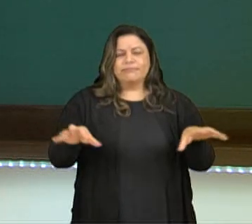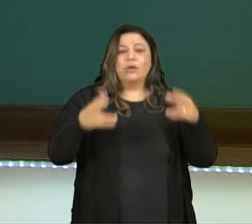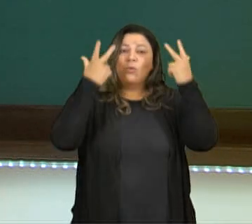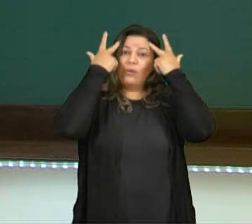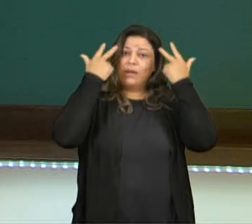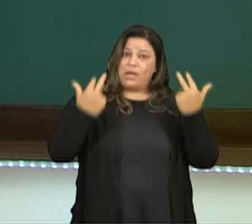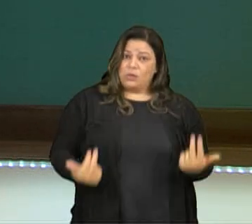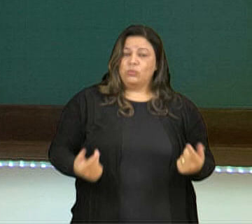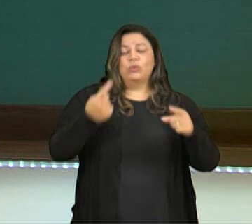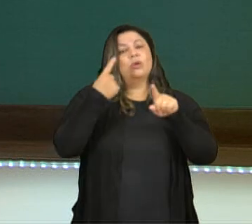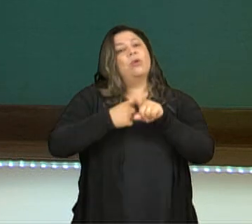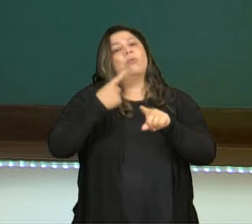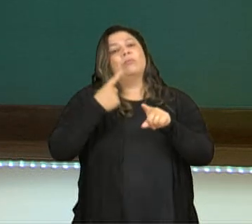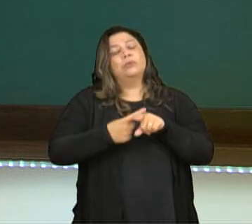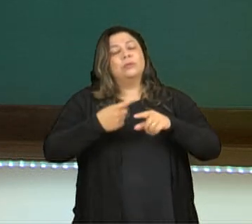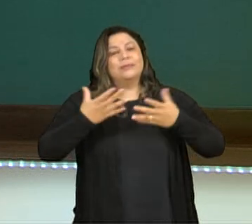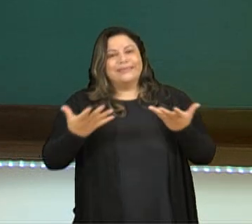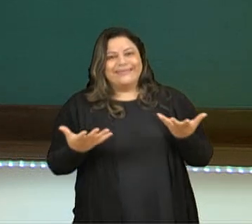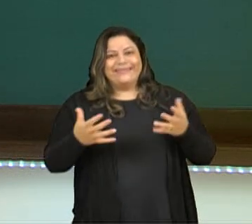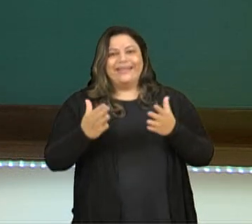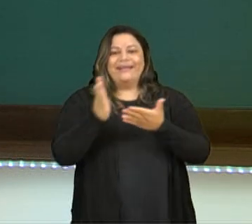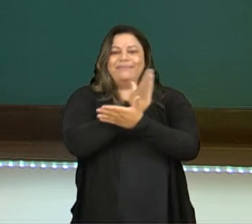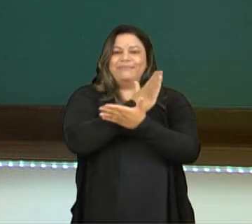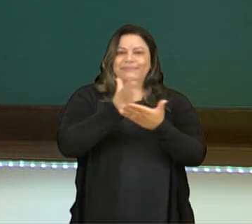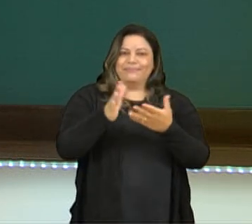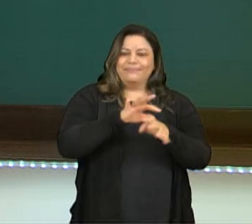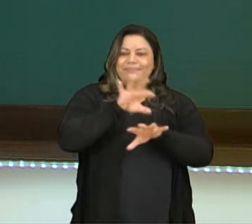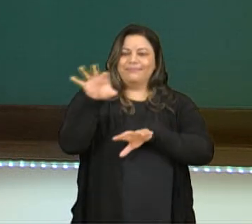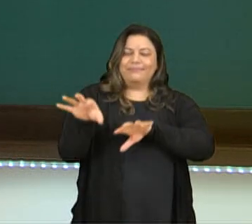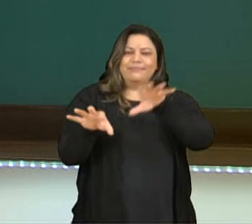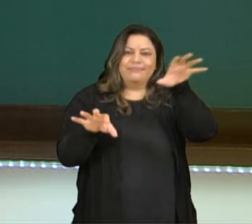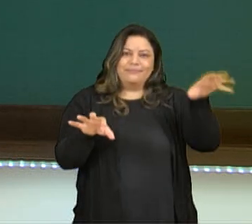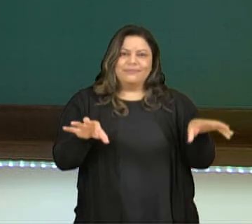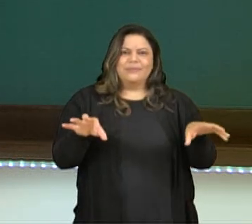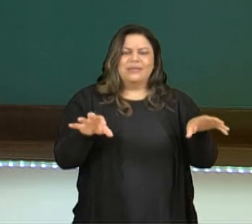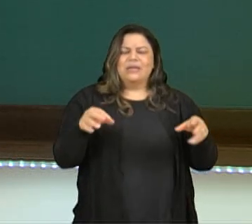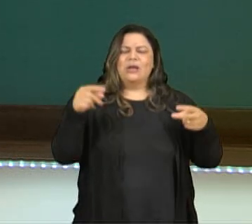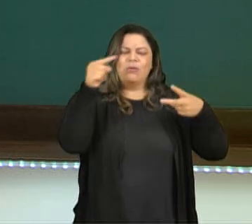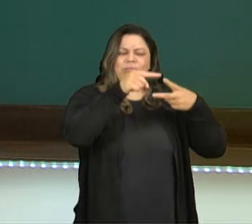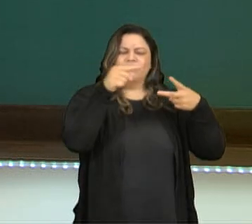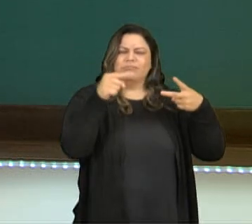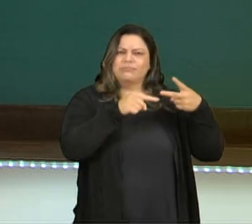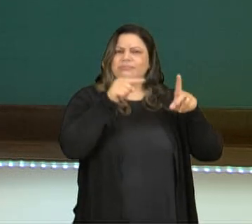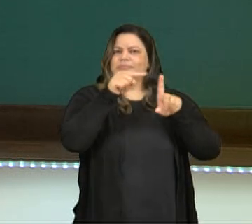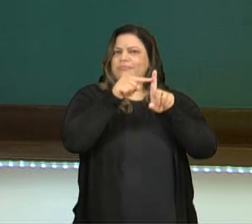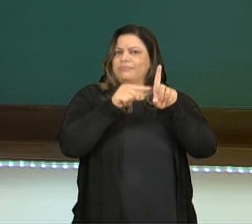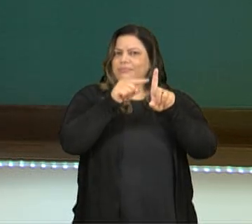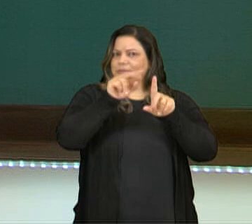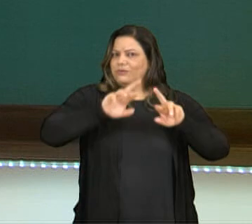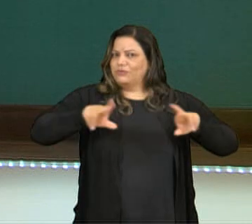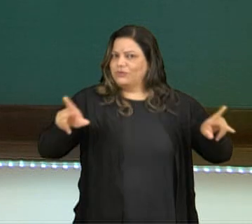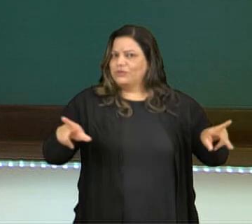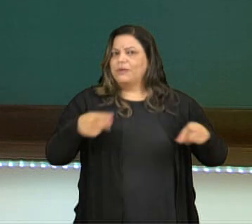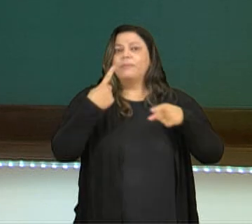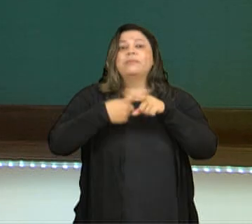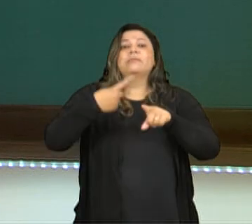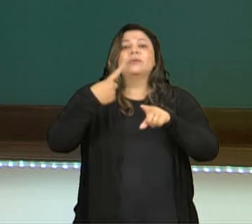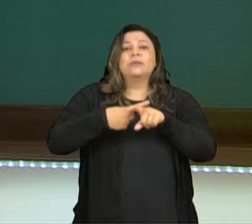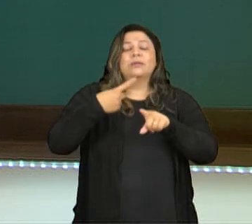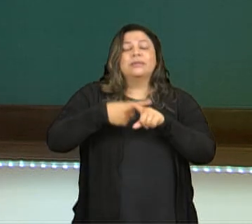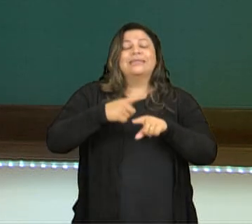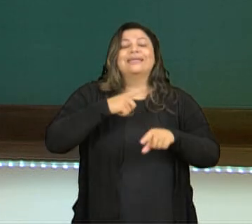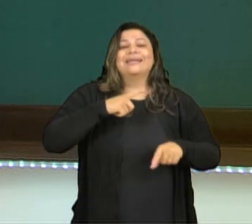quê? Por que eu classifico os recursos? Como é que eu chamo cada um dos tipos? E por que existe